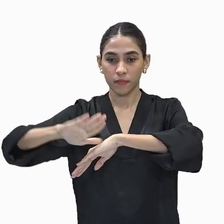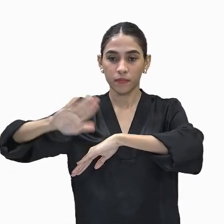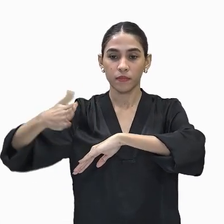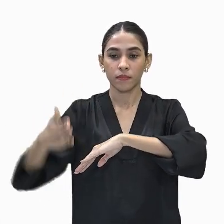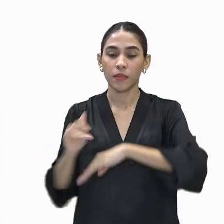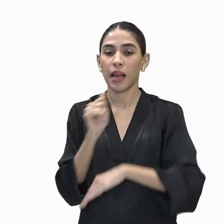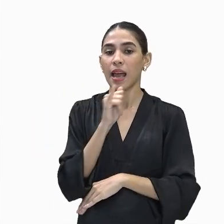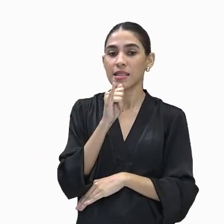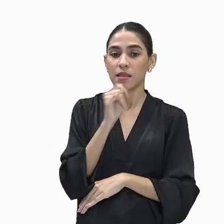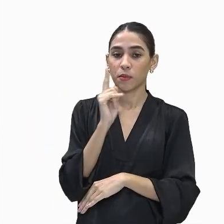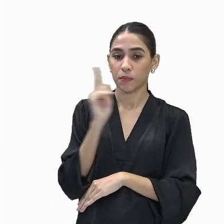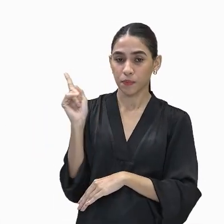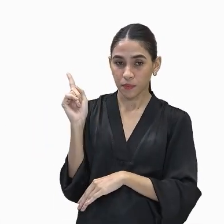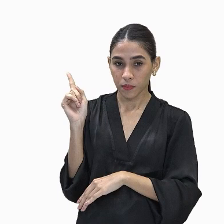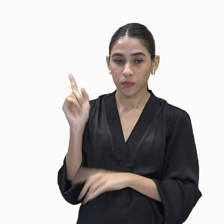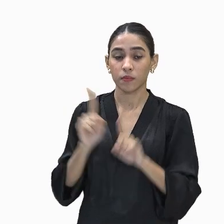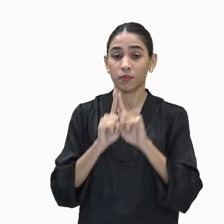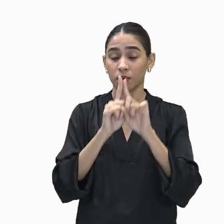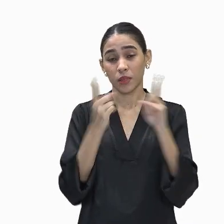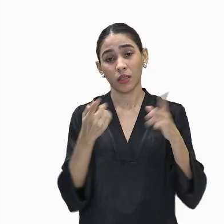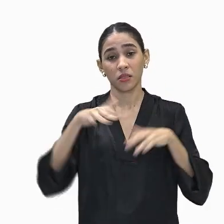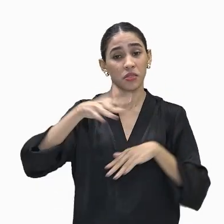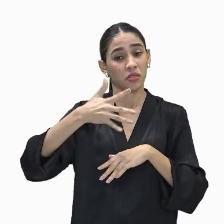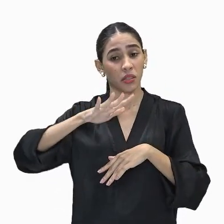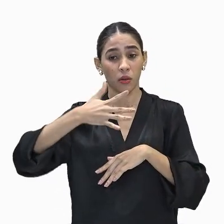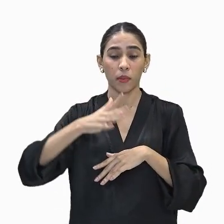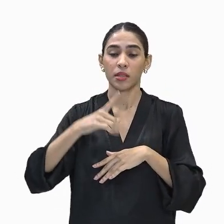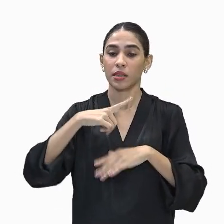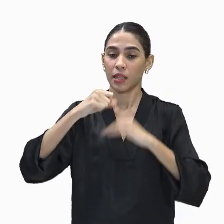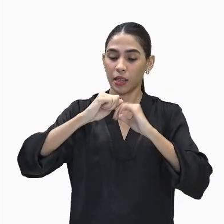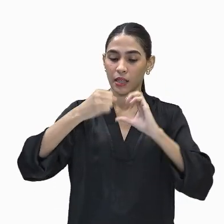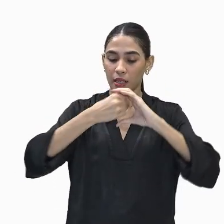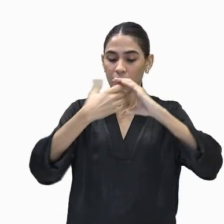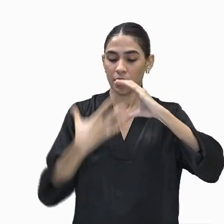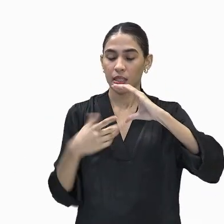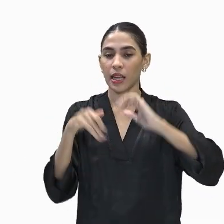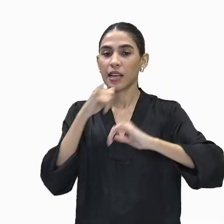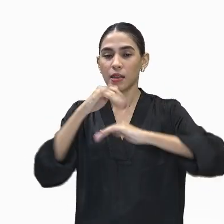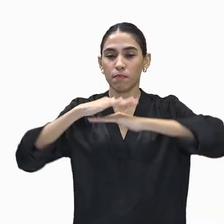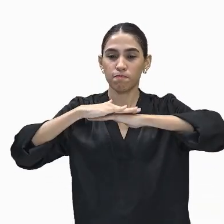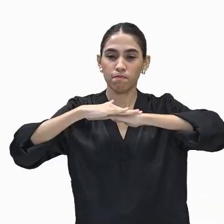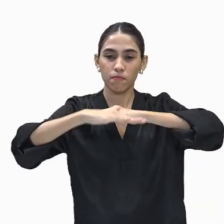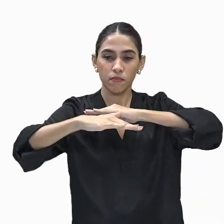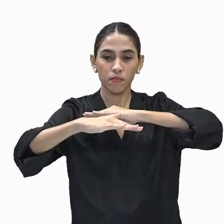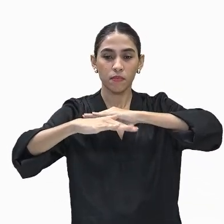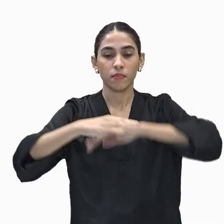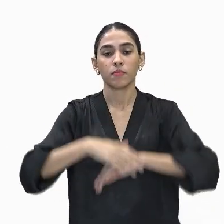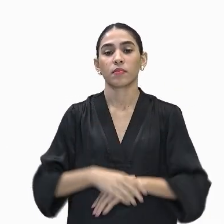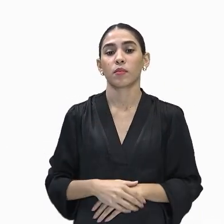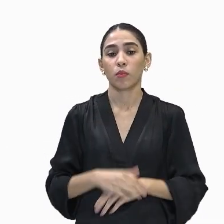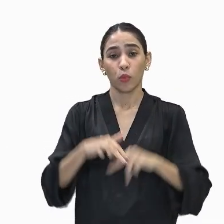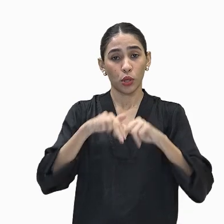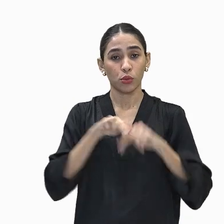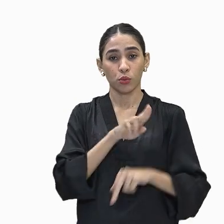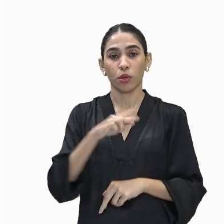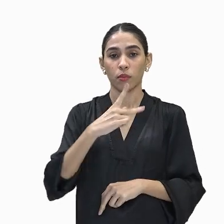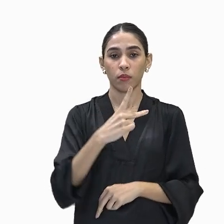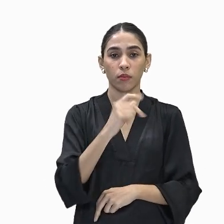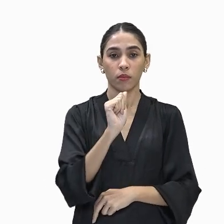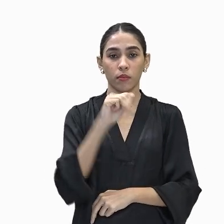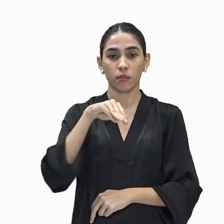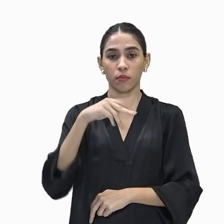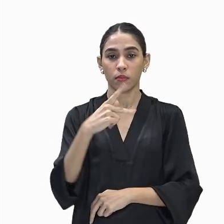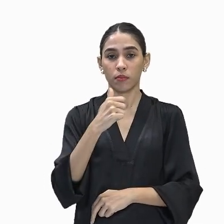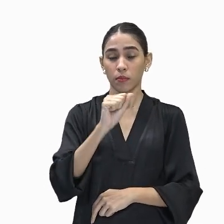nessas regiões, mas ela geralmente tem essa característica de plana, né? Por isso que tem esse nome Pampas. É